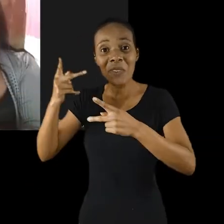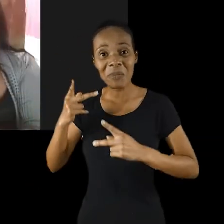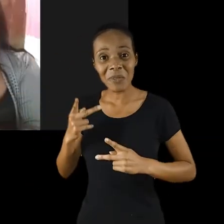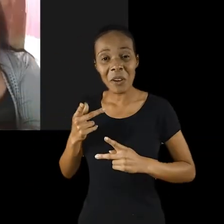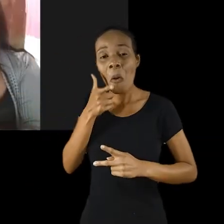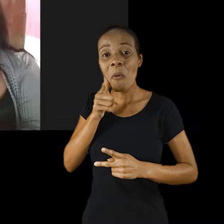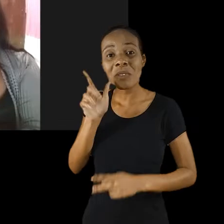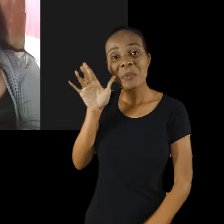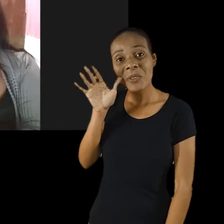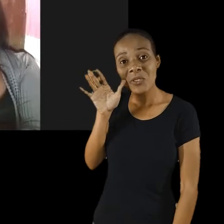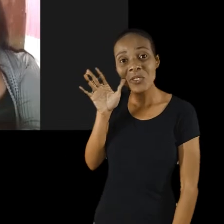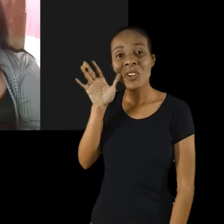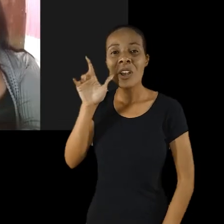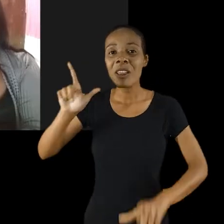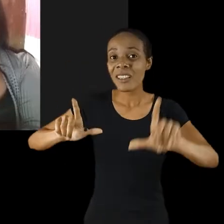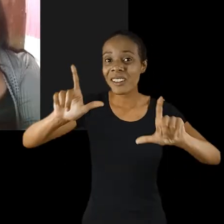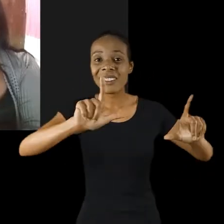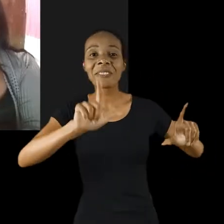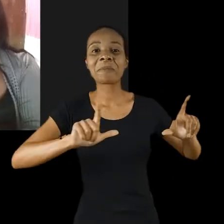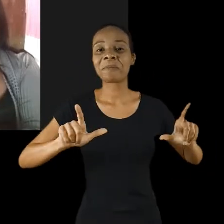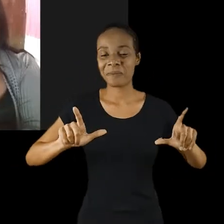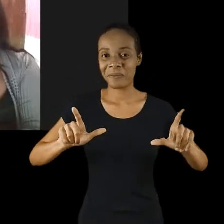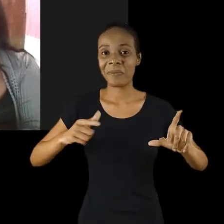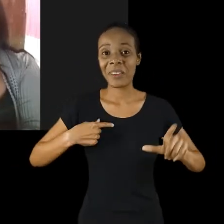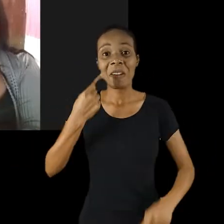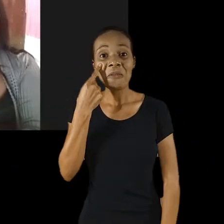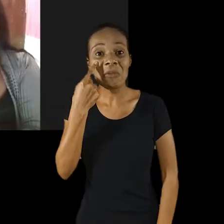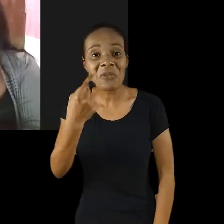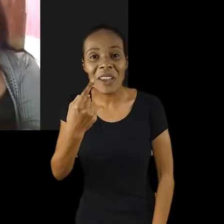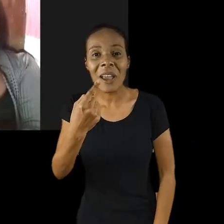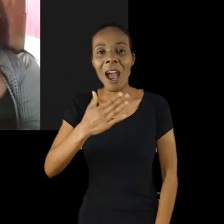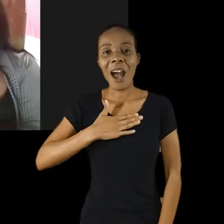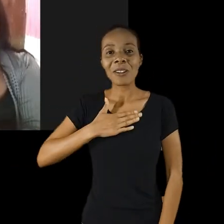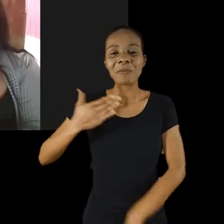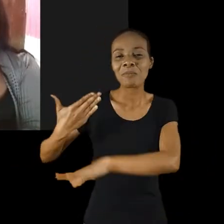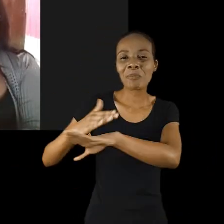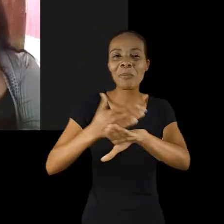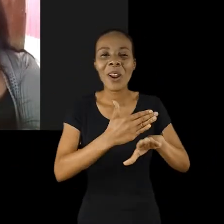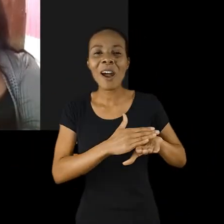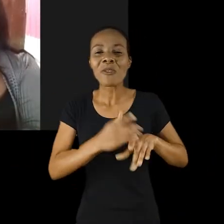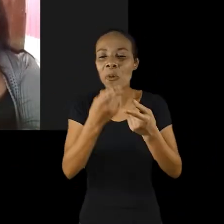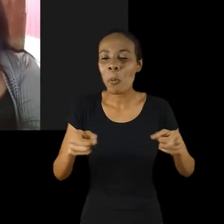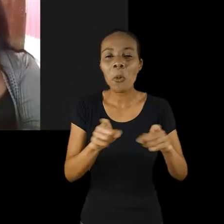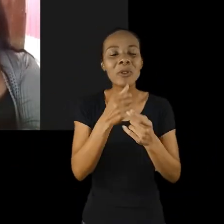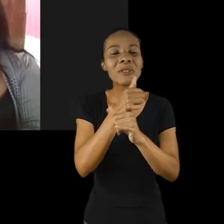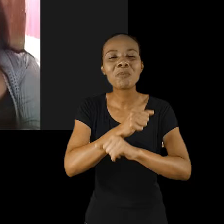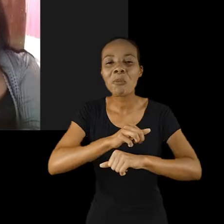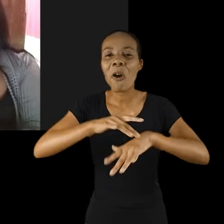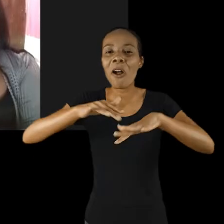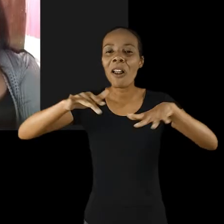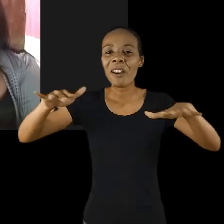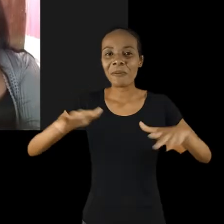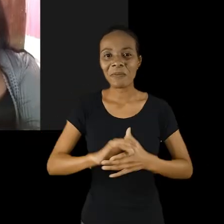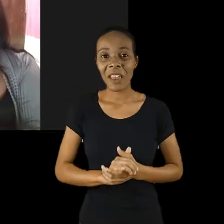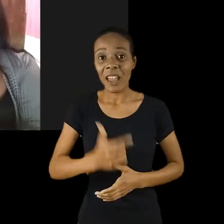Que ela consiga ver meus álbuns bombando. Que ela consiga ver eu sendo a primeira mulher da minha família a escrever um livro, mesmo